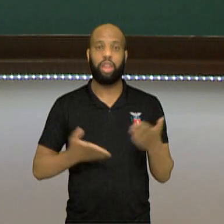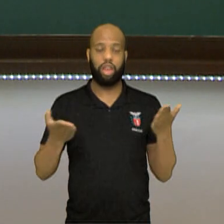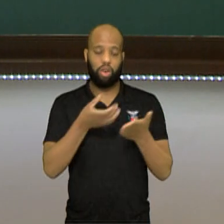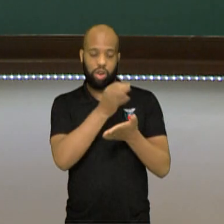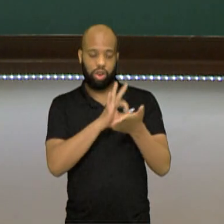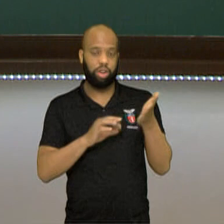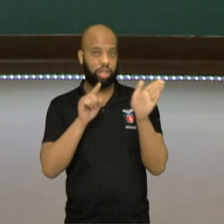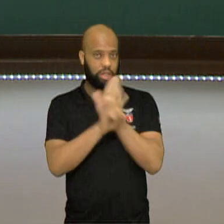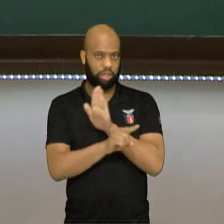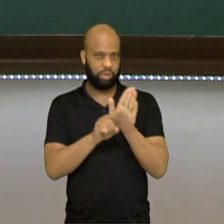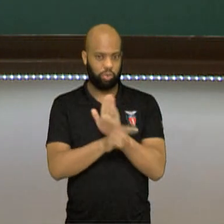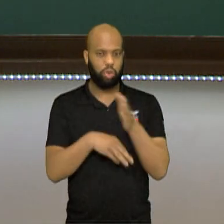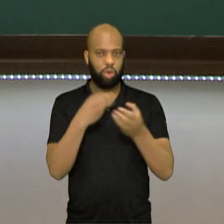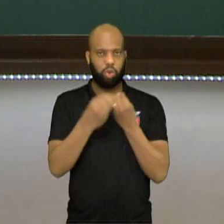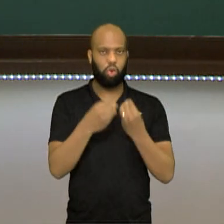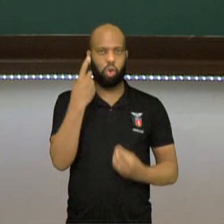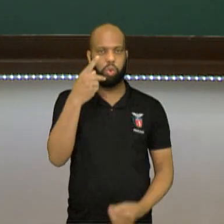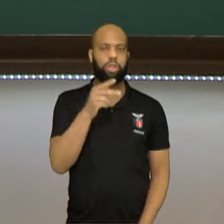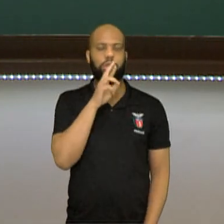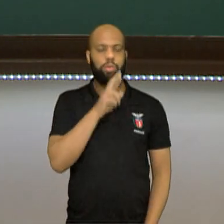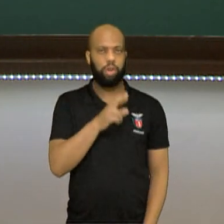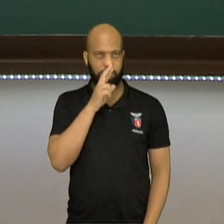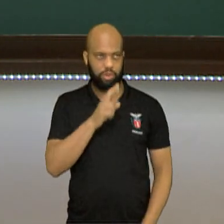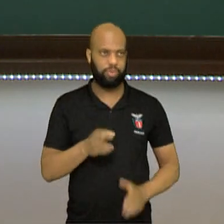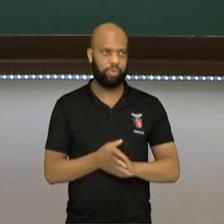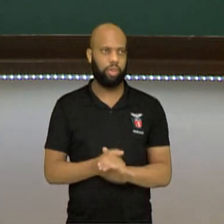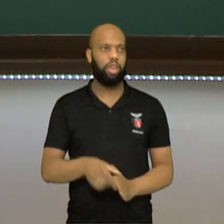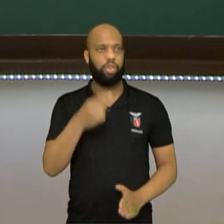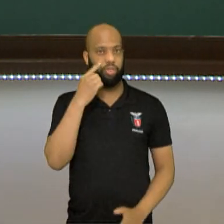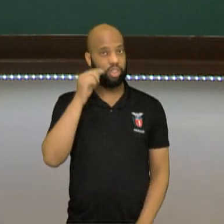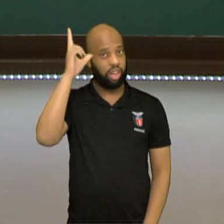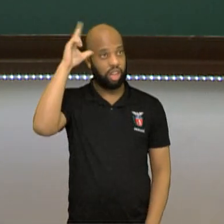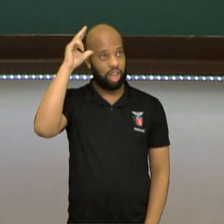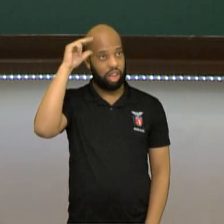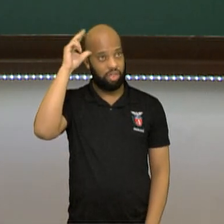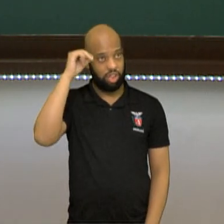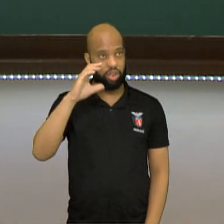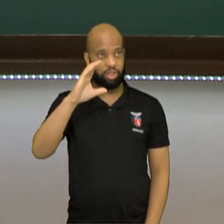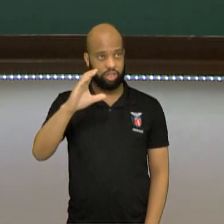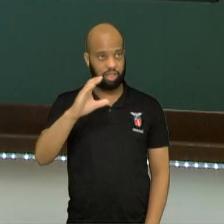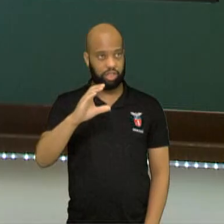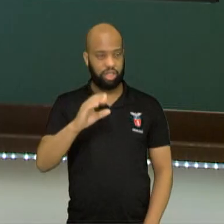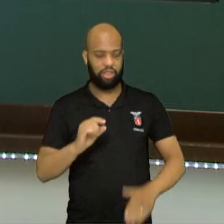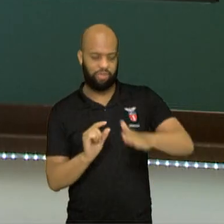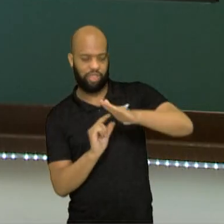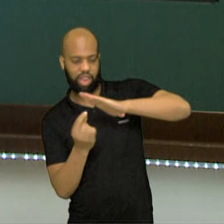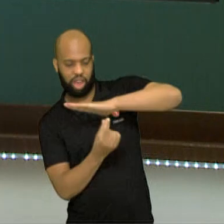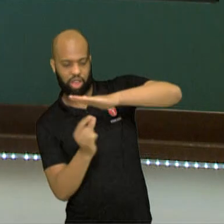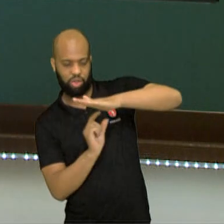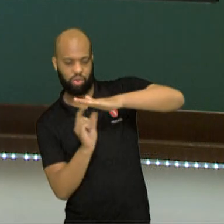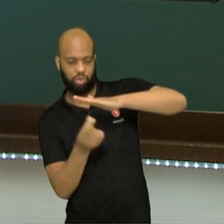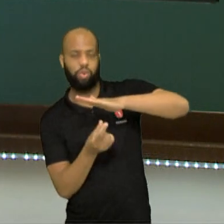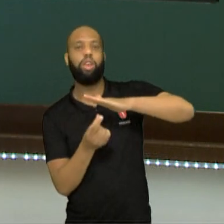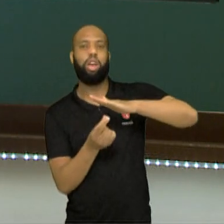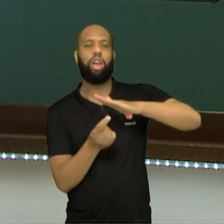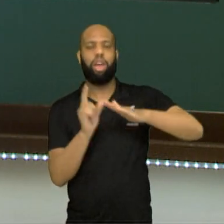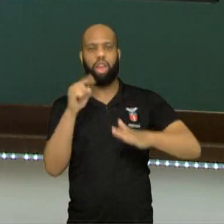Vamos corrigir esse exercício então? Como é que ficou a sua tradução algébrica? Cavalo C, ferradura F, bota B. As letrinhas que eu